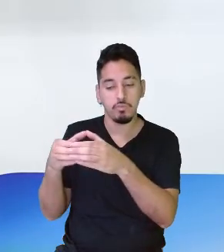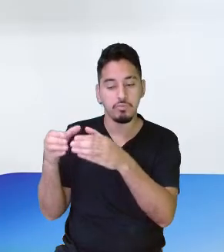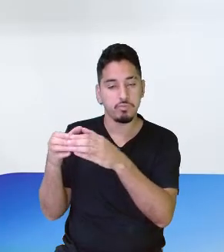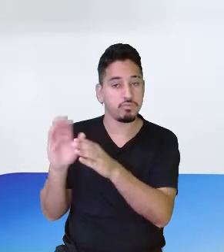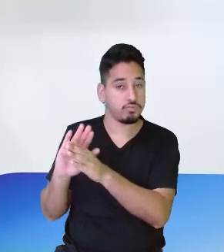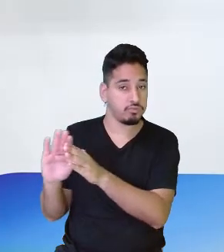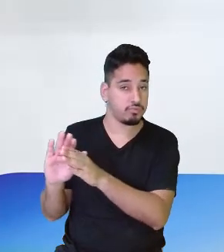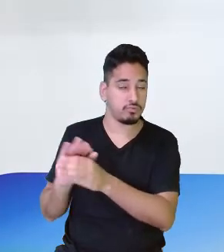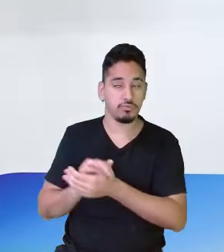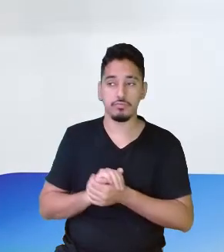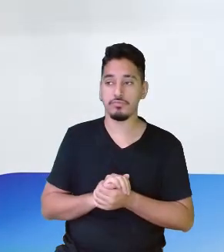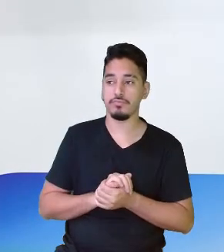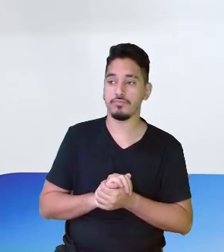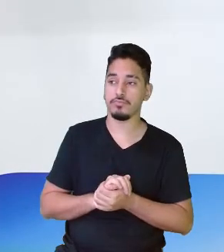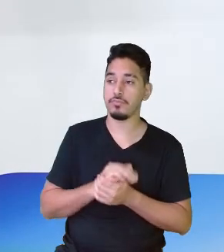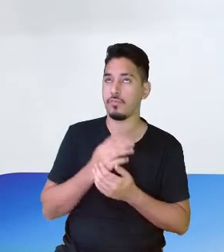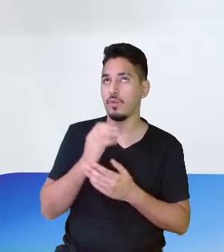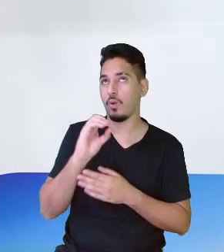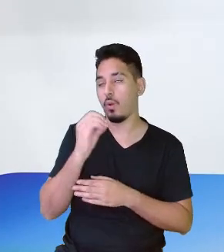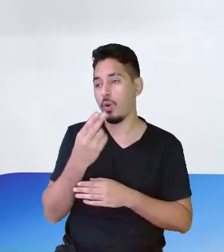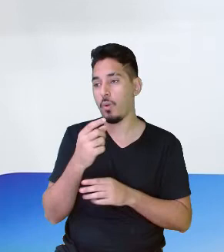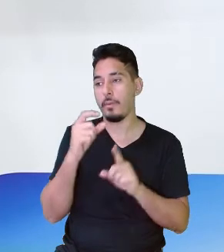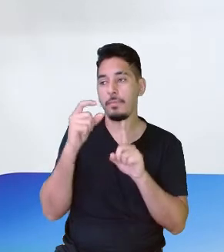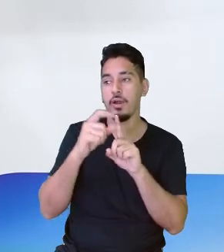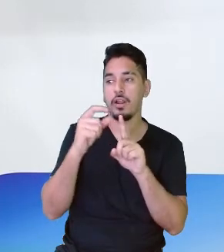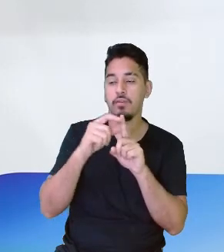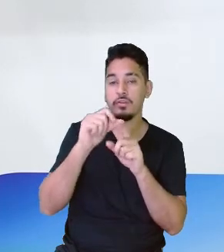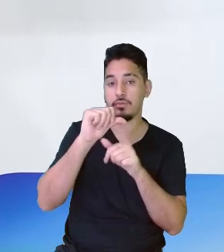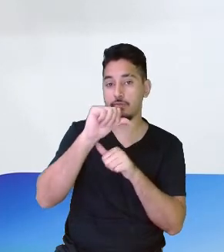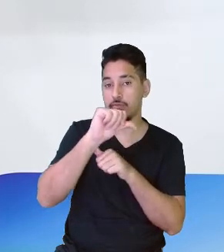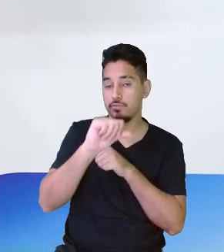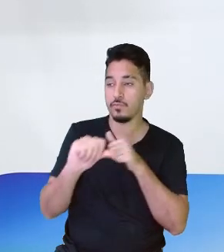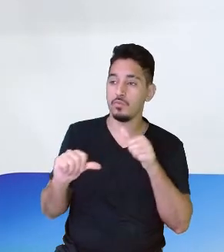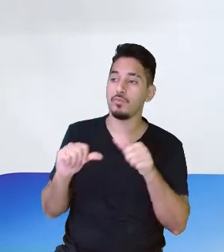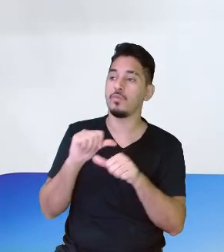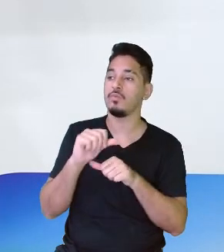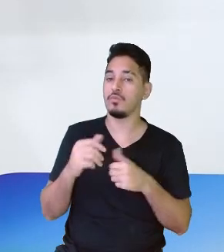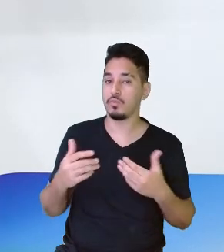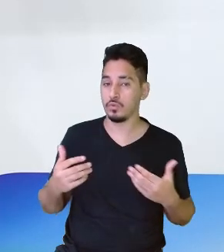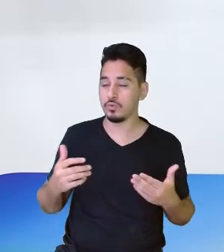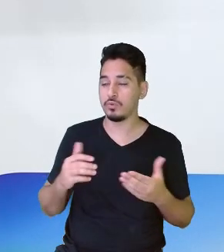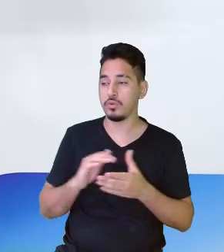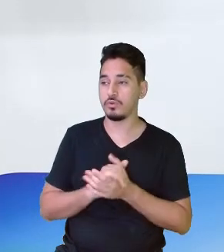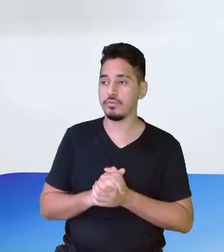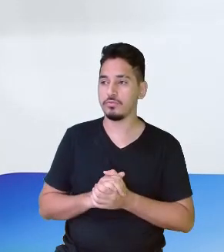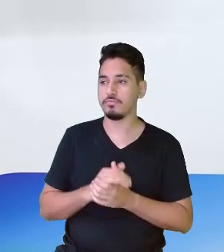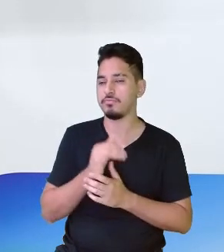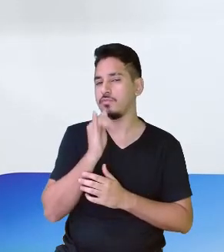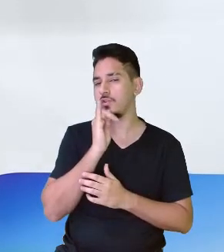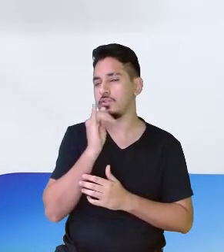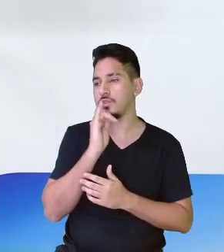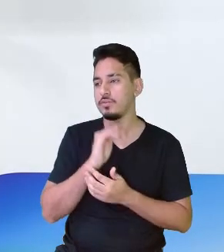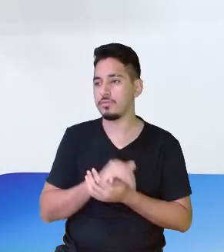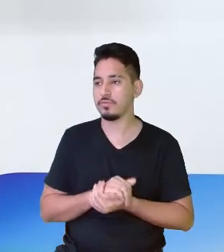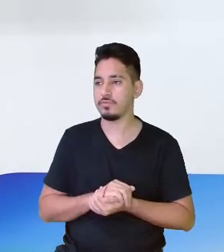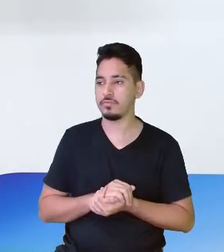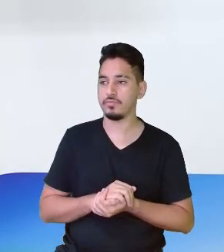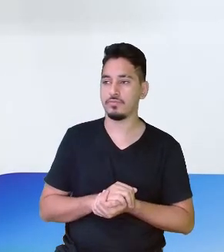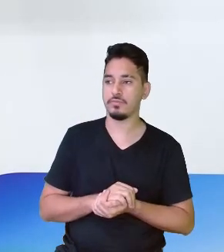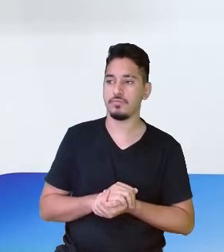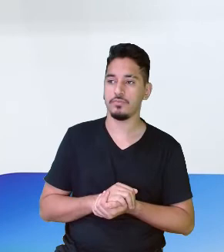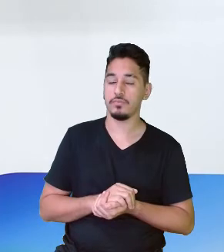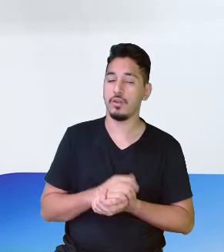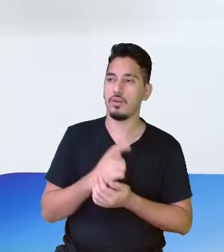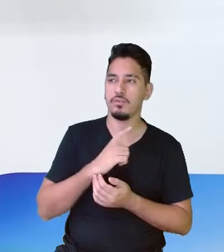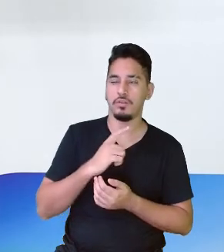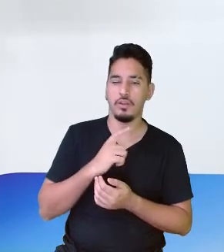Ou palavra que assume outro valor semântico diante de determinado contexto. Por exemplo,